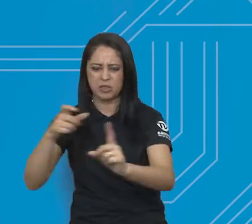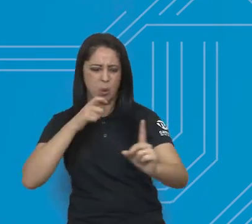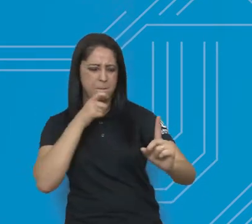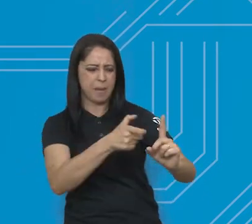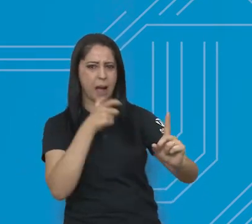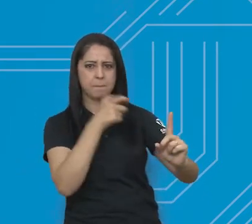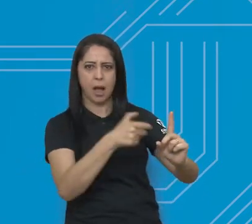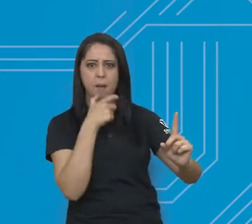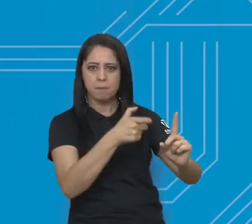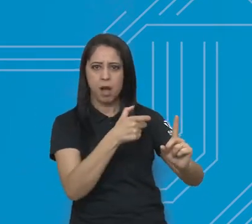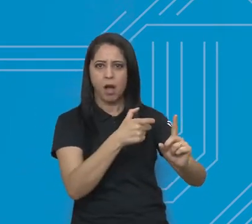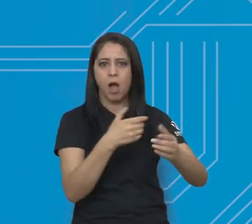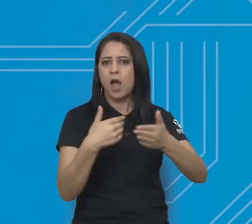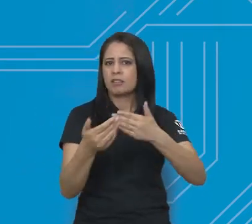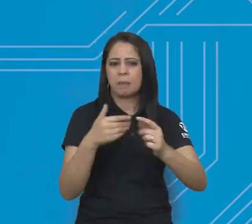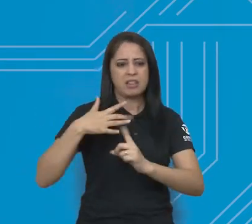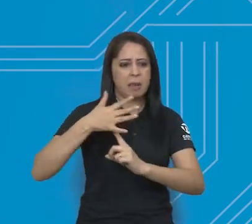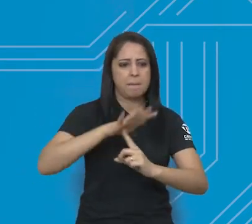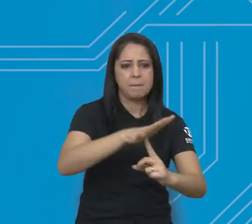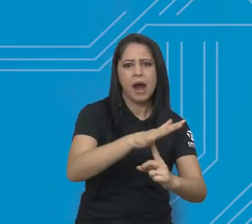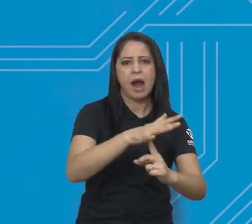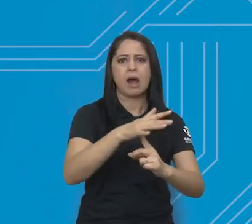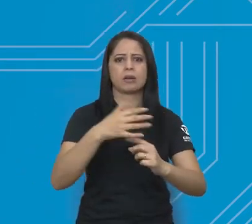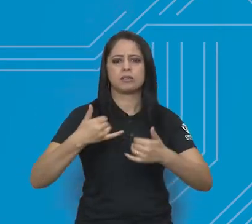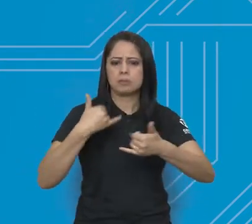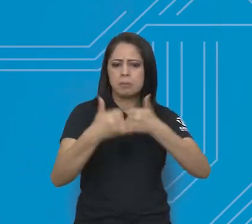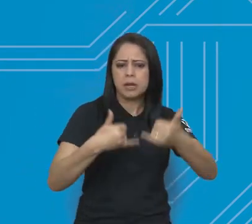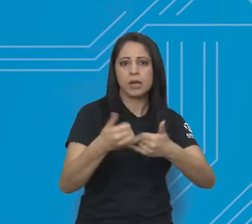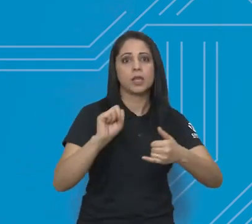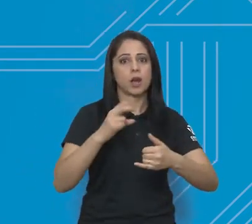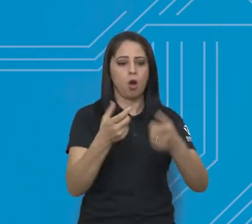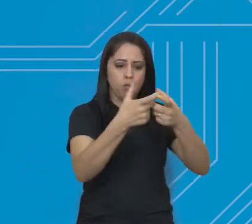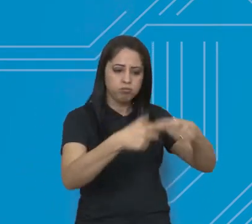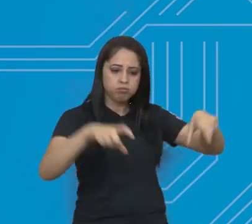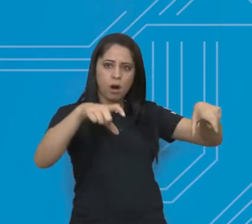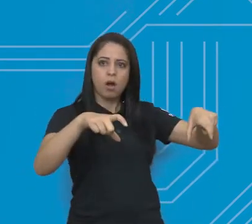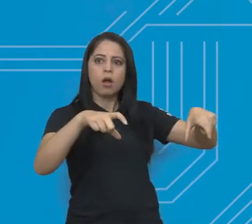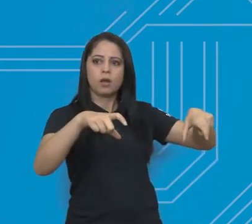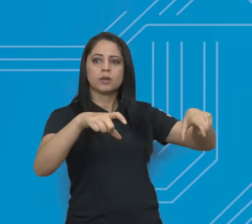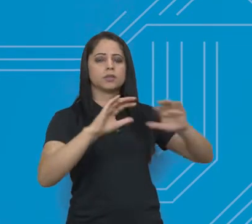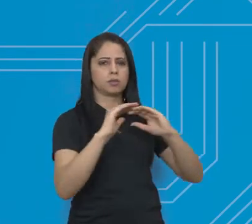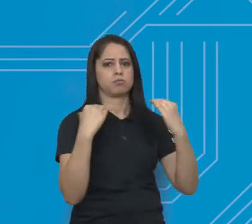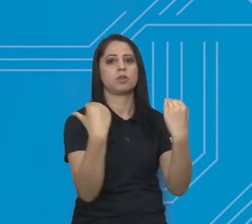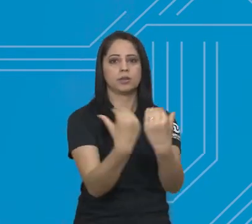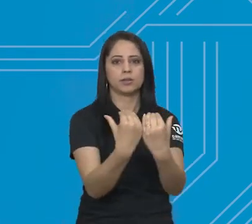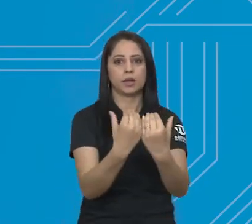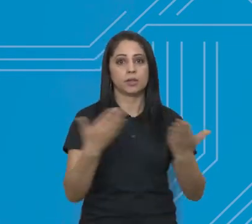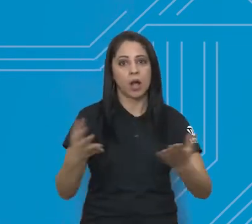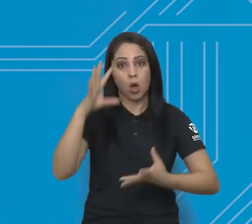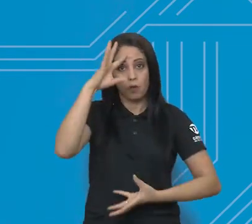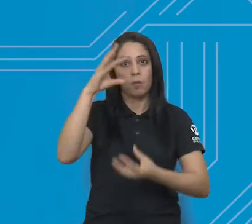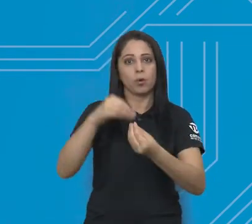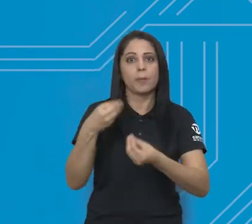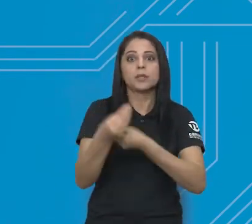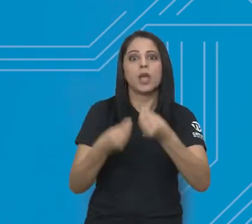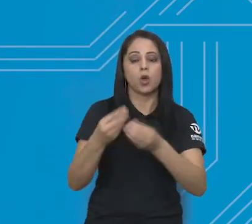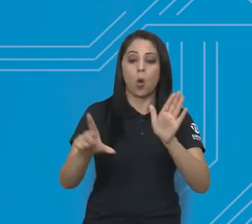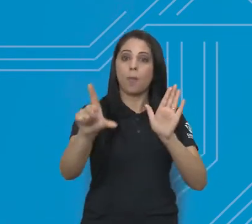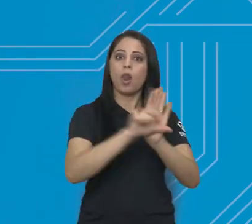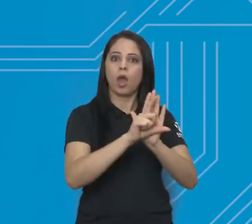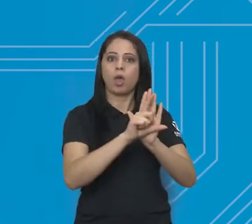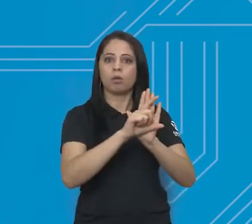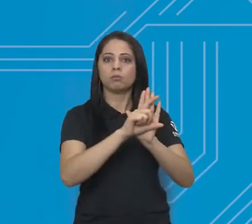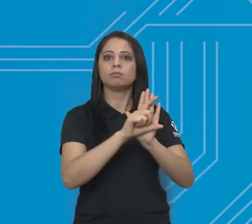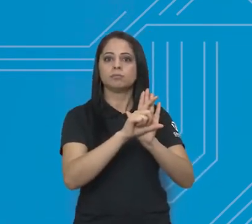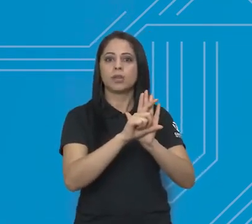públicos, seja praças, parques ou até mesmo estádios e arenas de eventos. Nós fomos entender melhor como vai funcionar essa